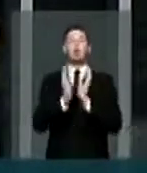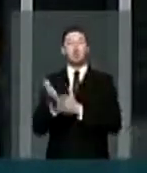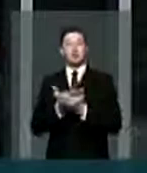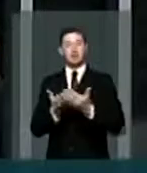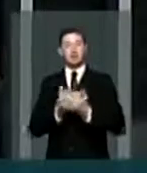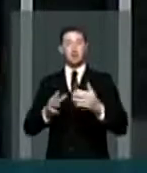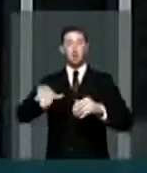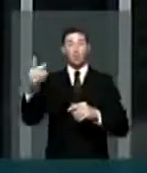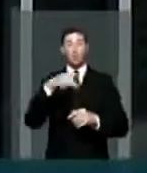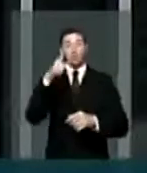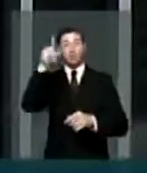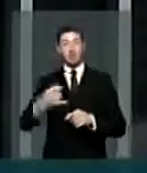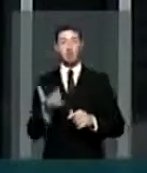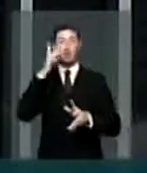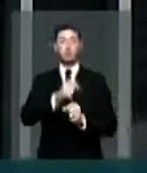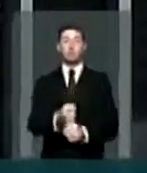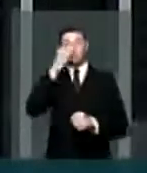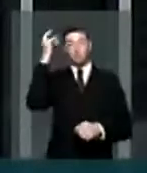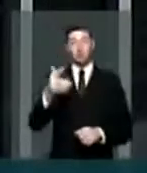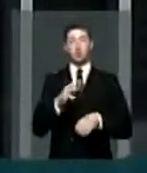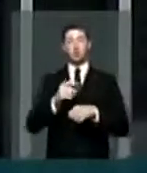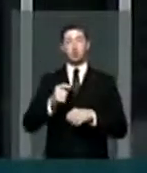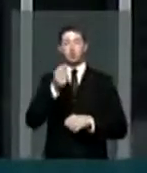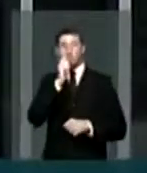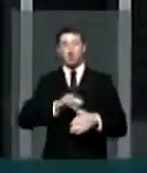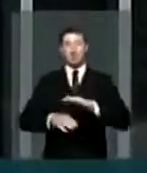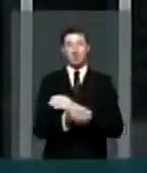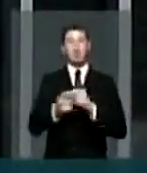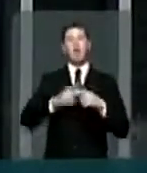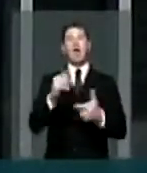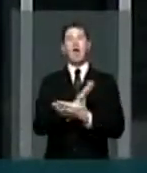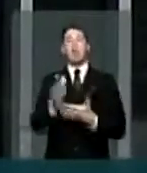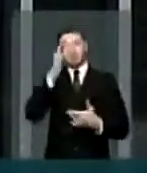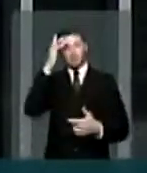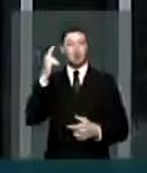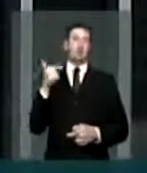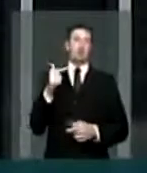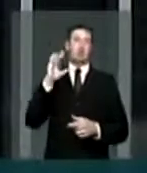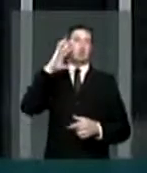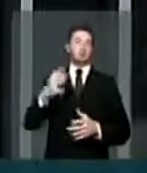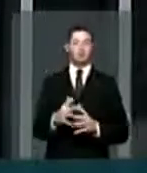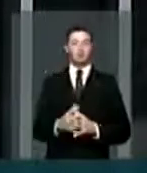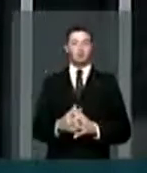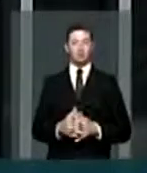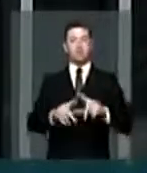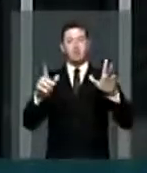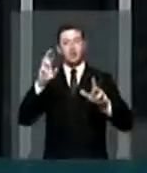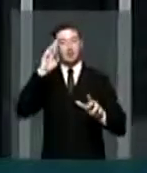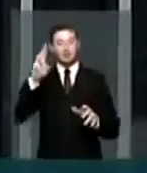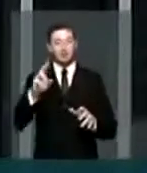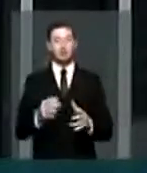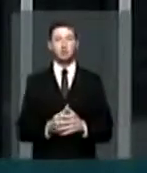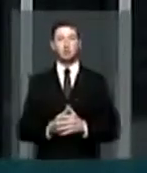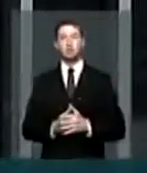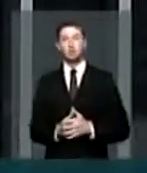terapêuticas quando se trata de recuperar drogados que para muitos não tem solução. Por fim, senhoras e senhores,